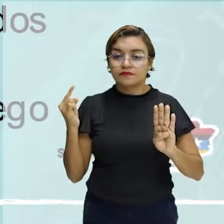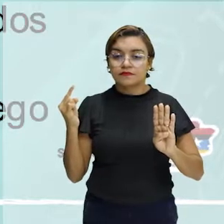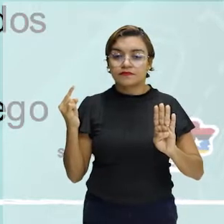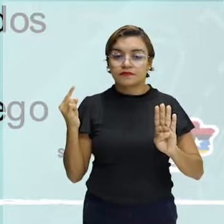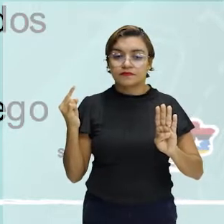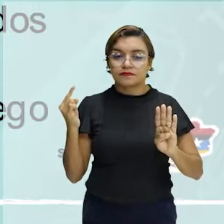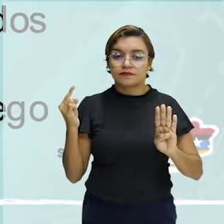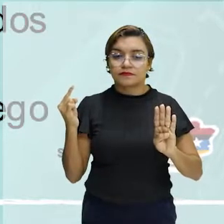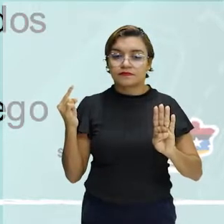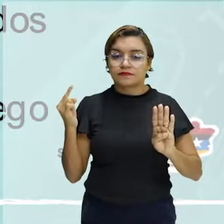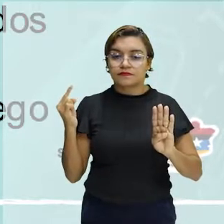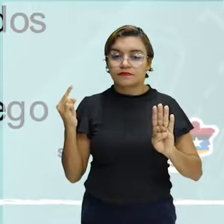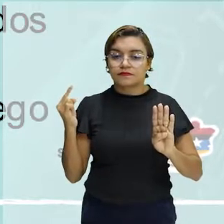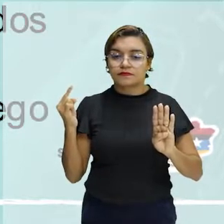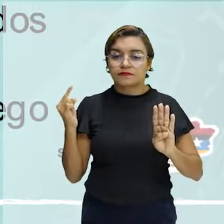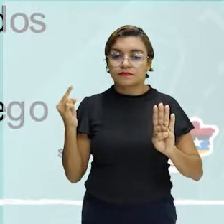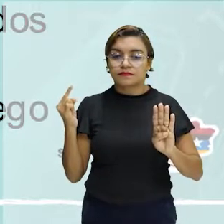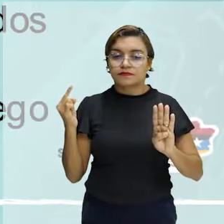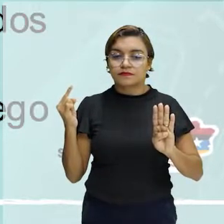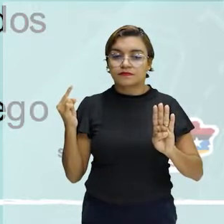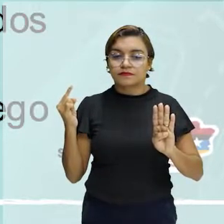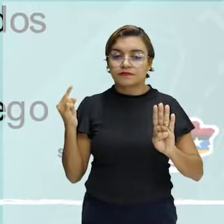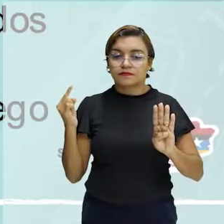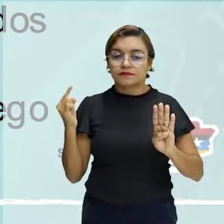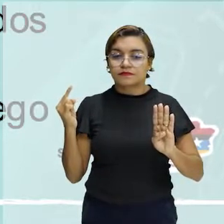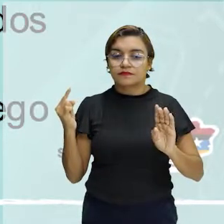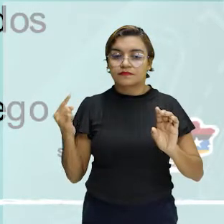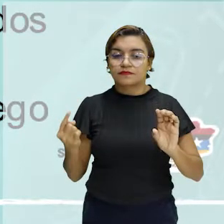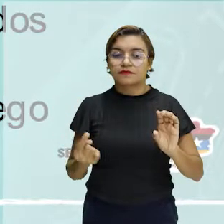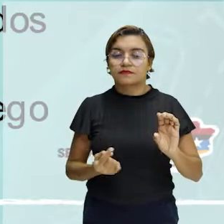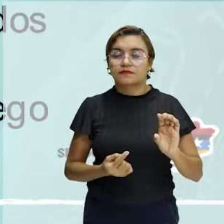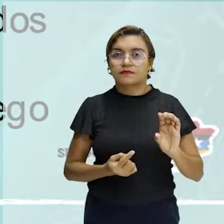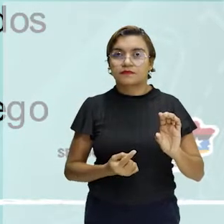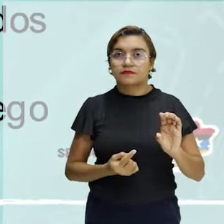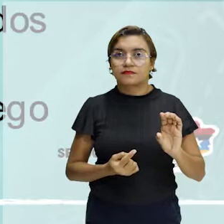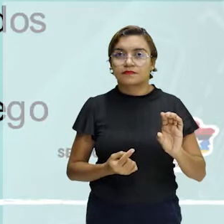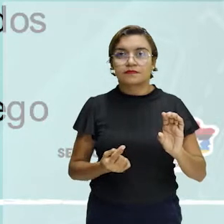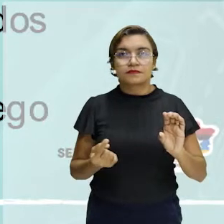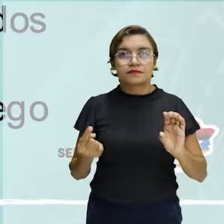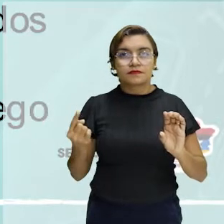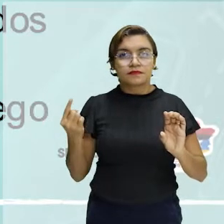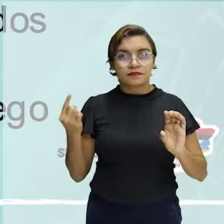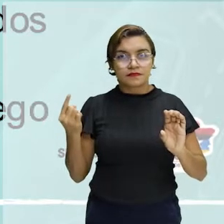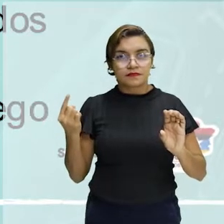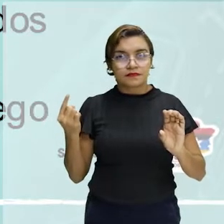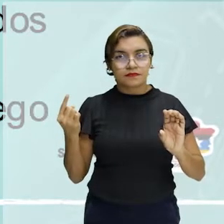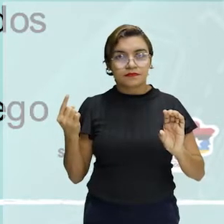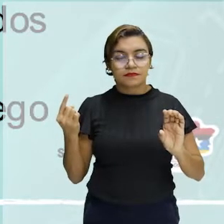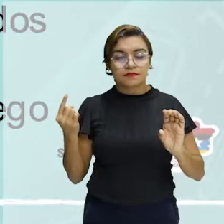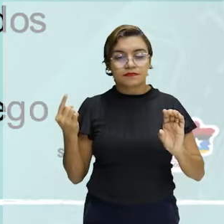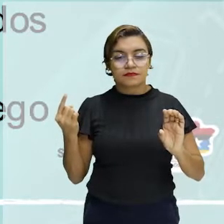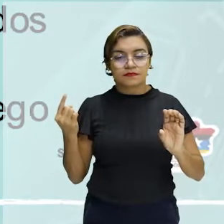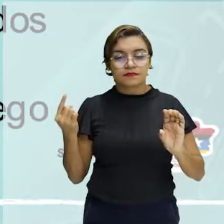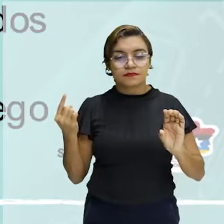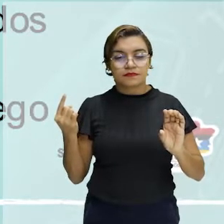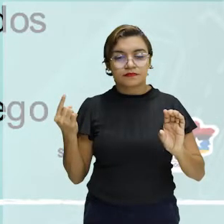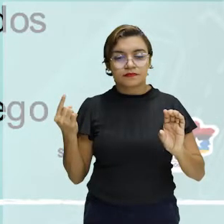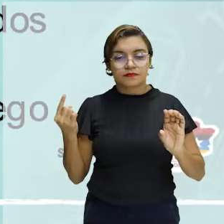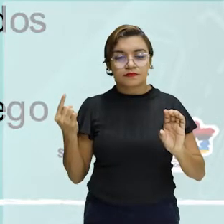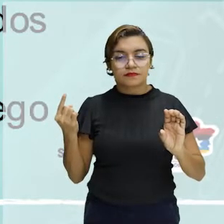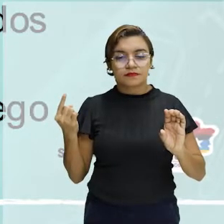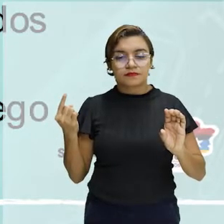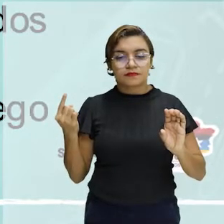vida das populações tradicionais advindas com as usinas. Letra C, é uma vantagem a ampliação do volume